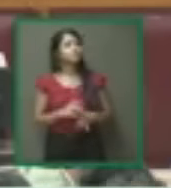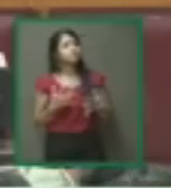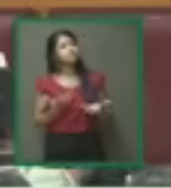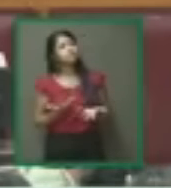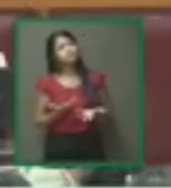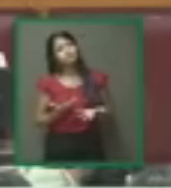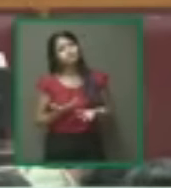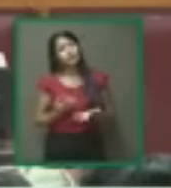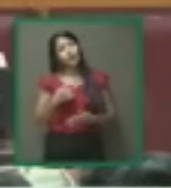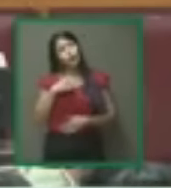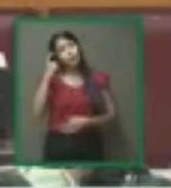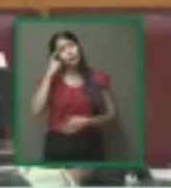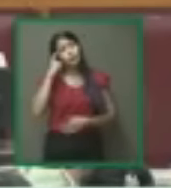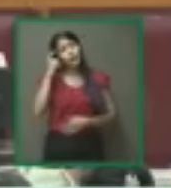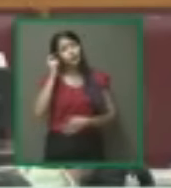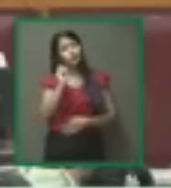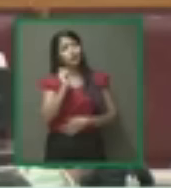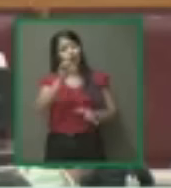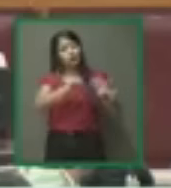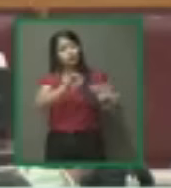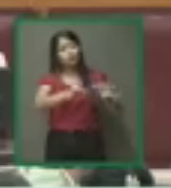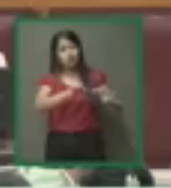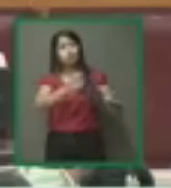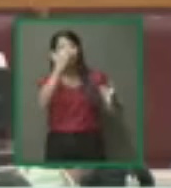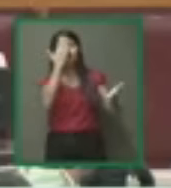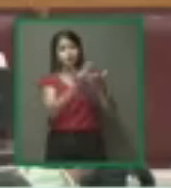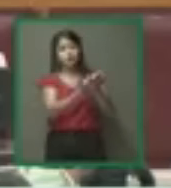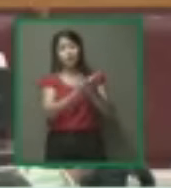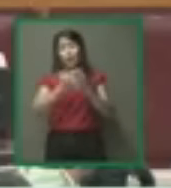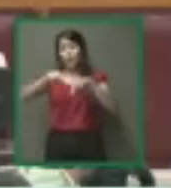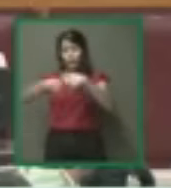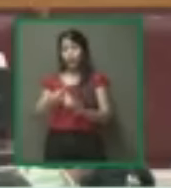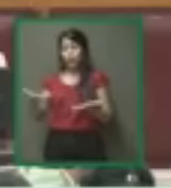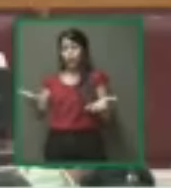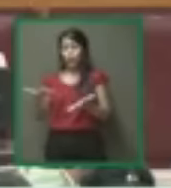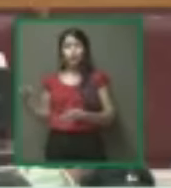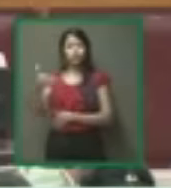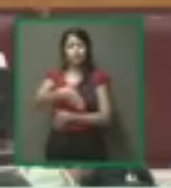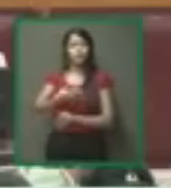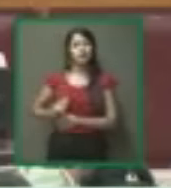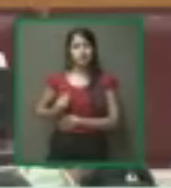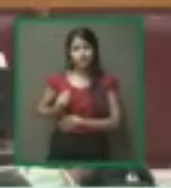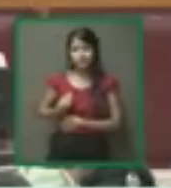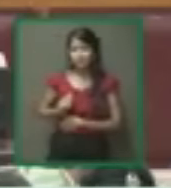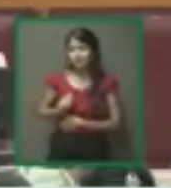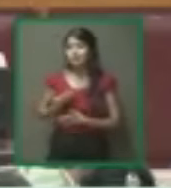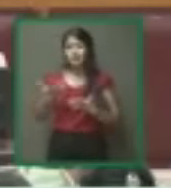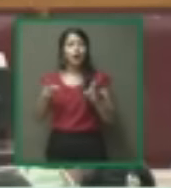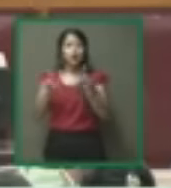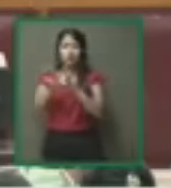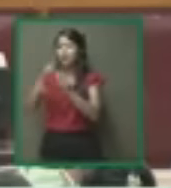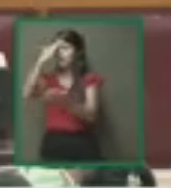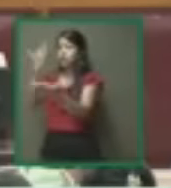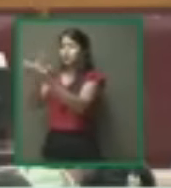Excelência, eu acredito muito na justiça, por isso eu estou aqui. Acredito nos meus